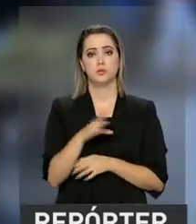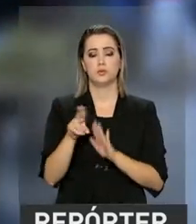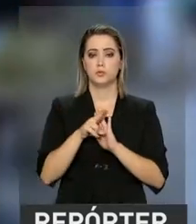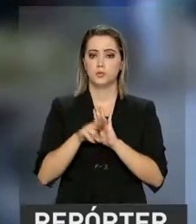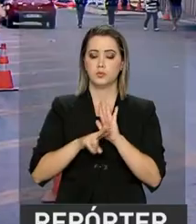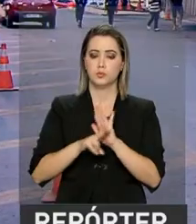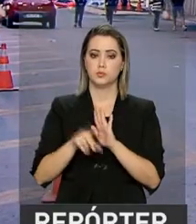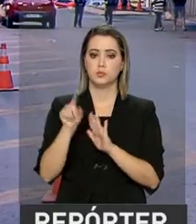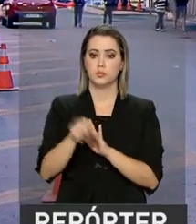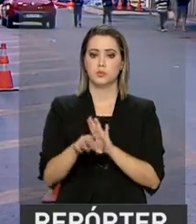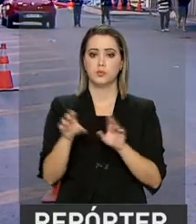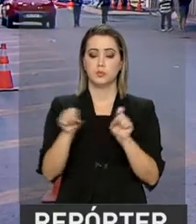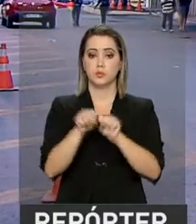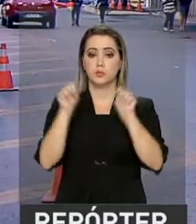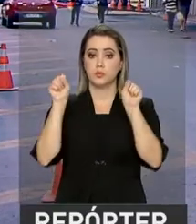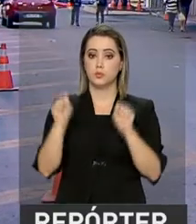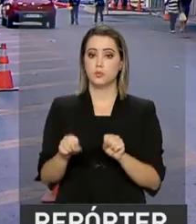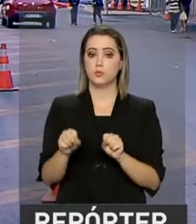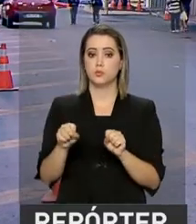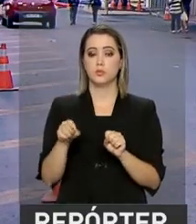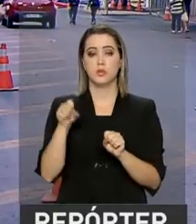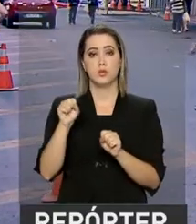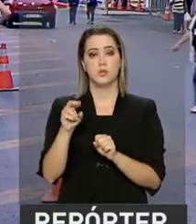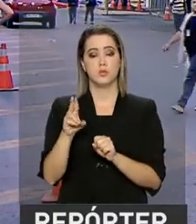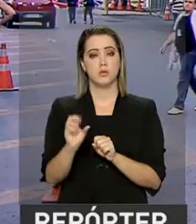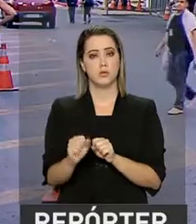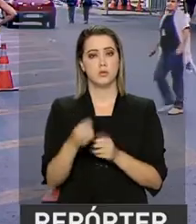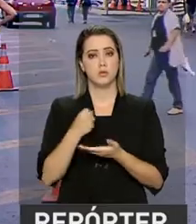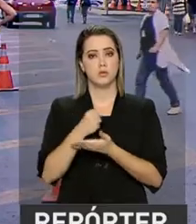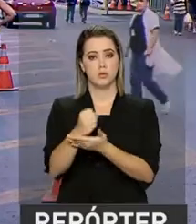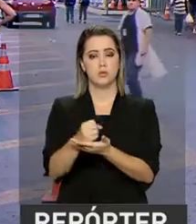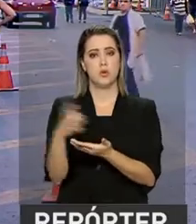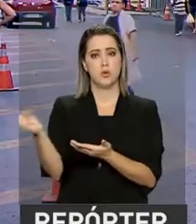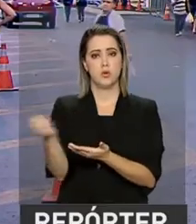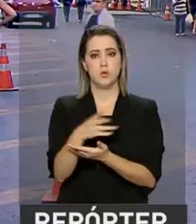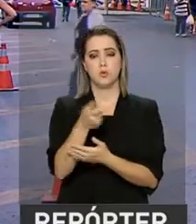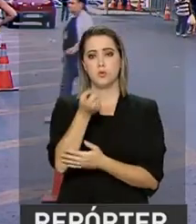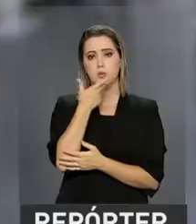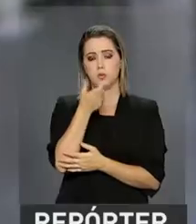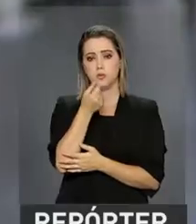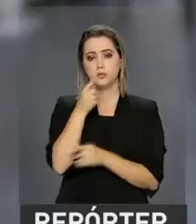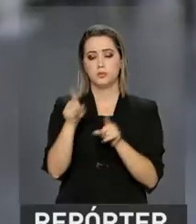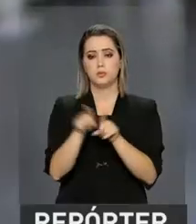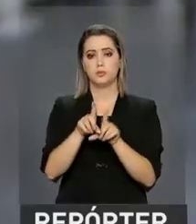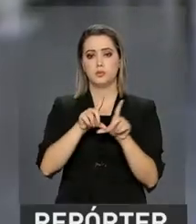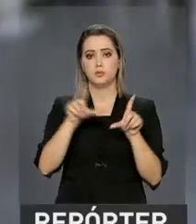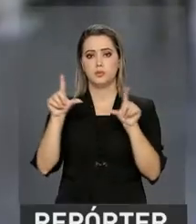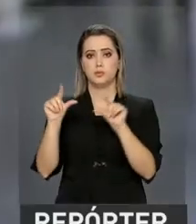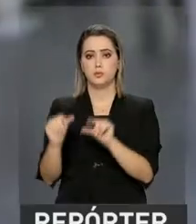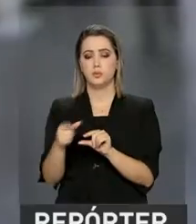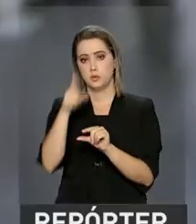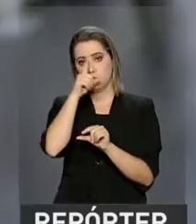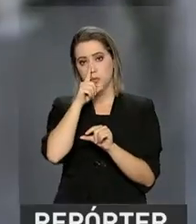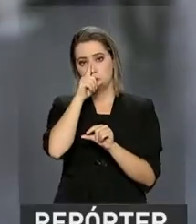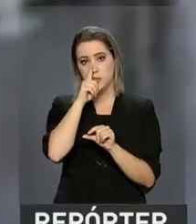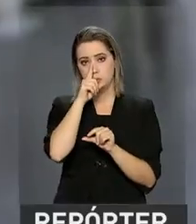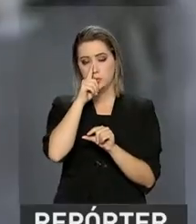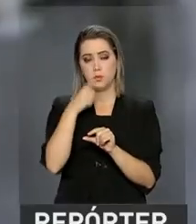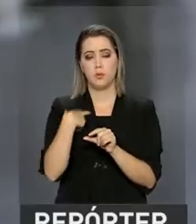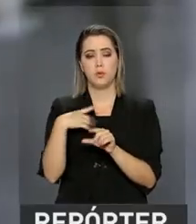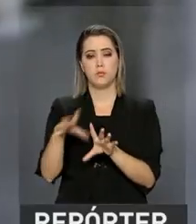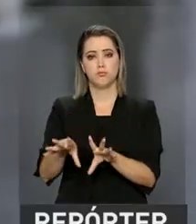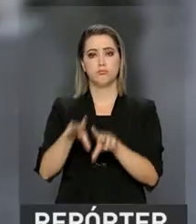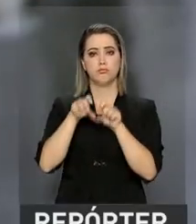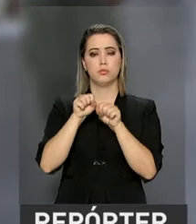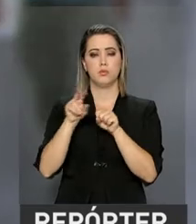medidas o sistema único de saúde vai oferecer um novo medicamento para reduzir o risco de infecção pelo